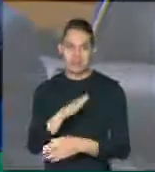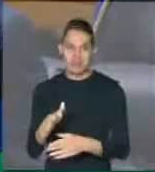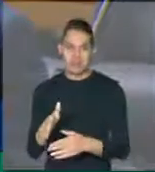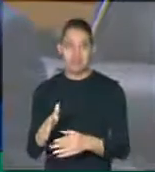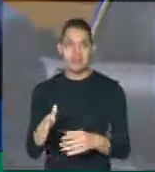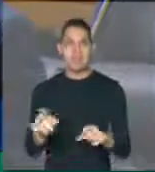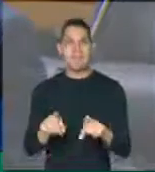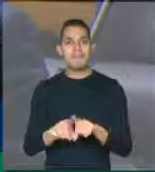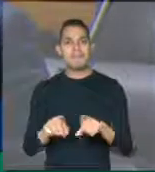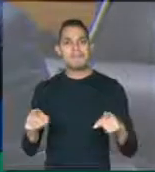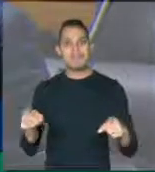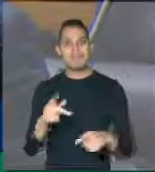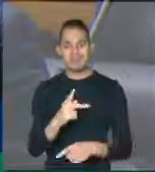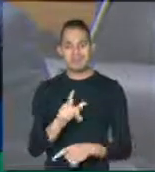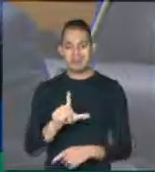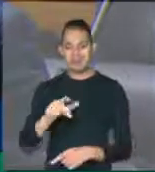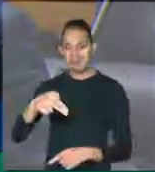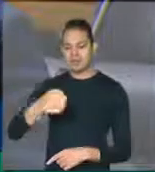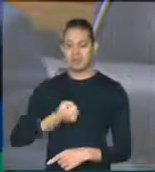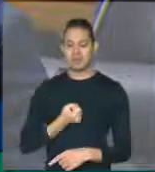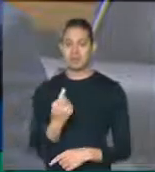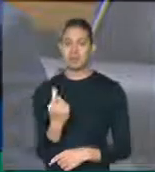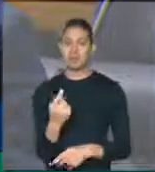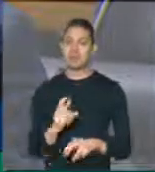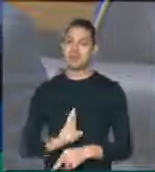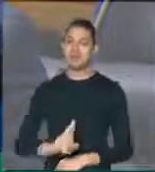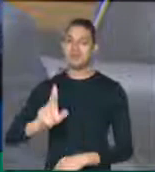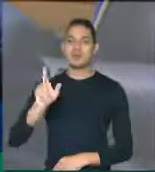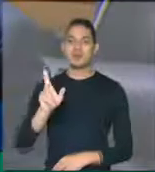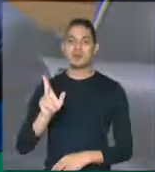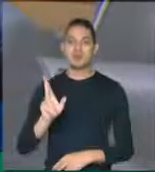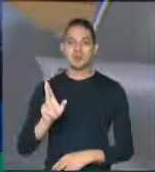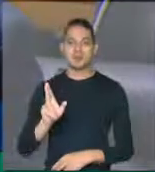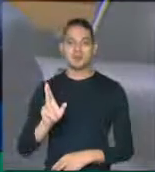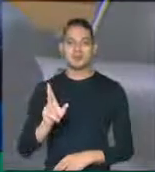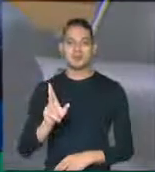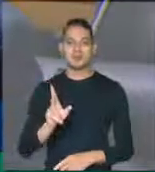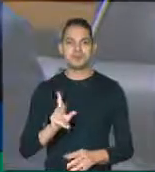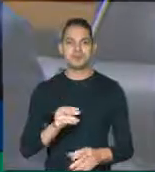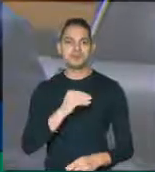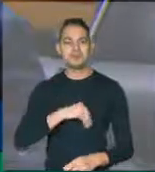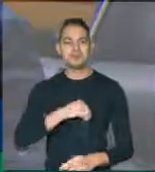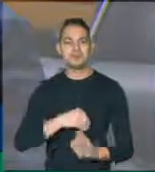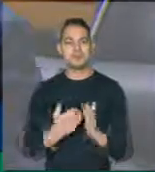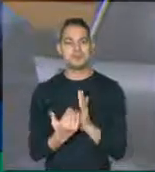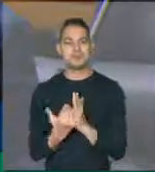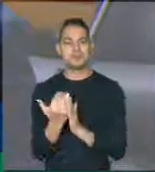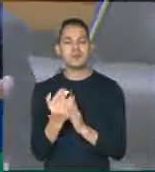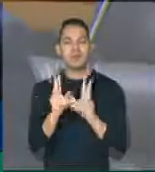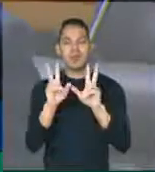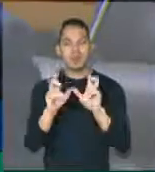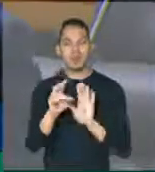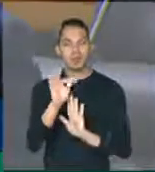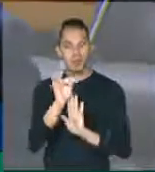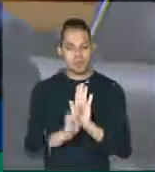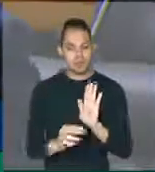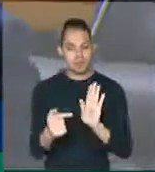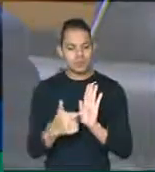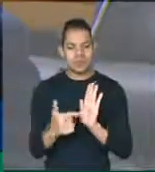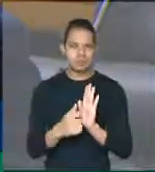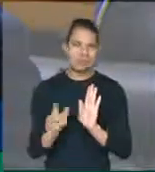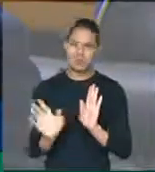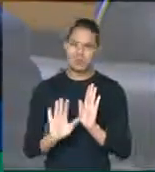se aplica para o PLN 1. Sem entrar no mérito se conceder autorização para aumento salarial, a questão aqui não é o mérito do